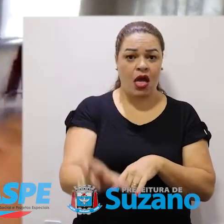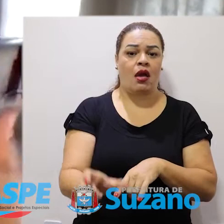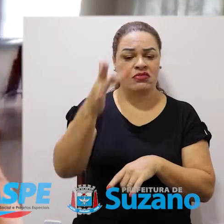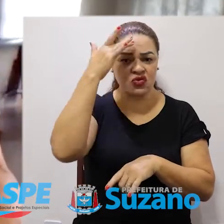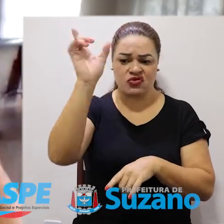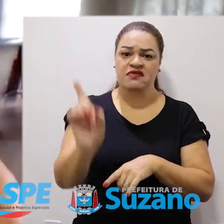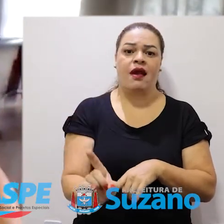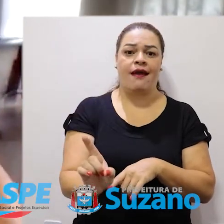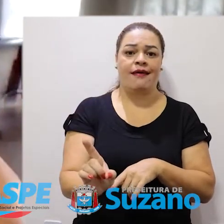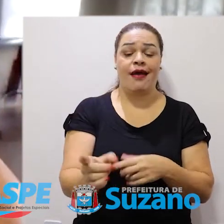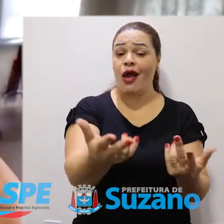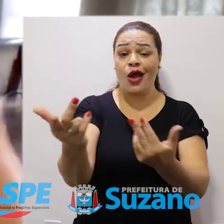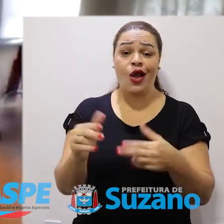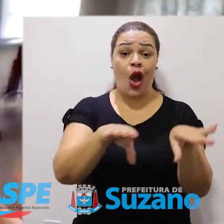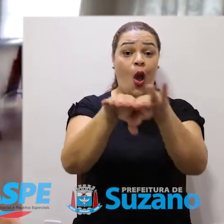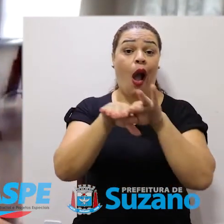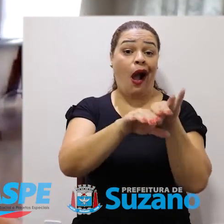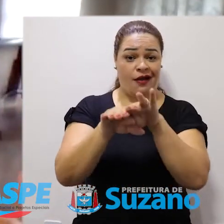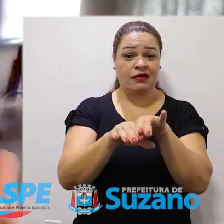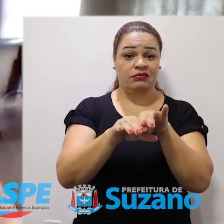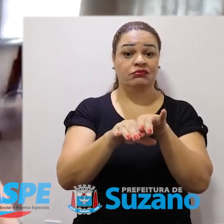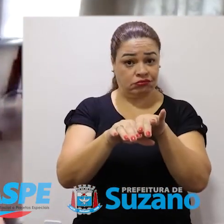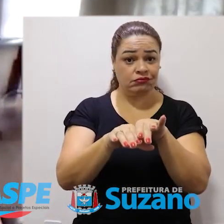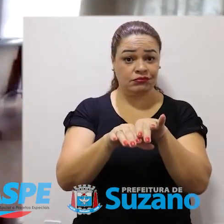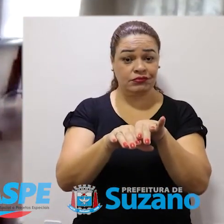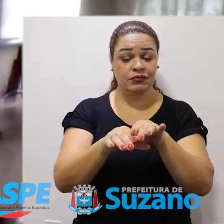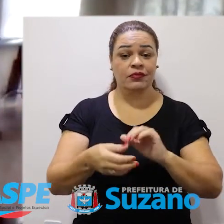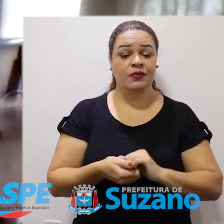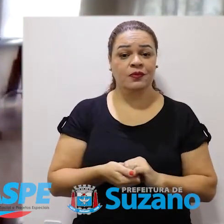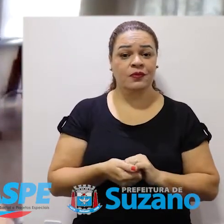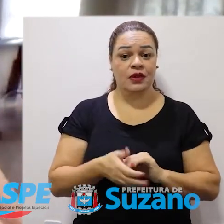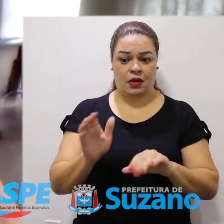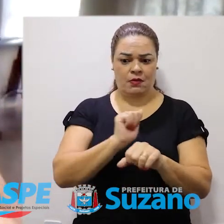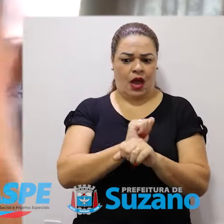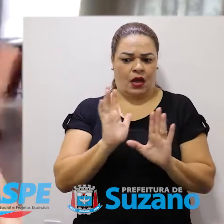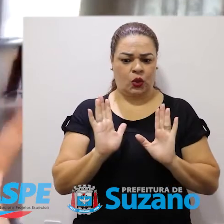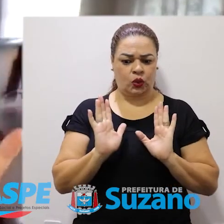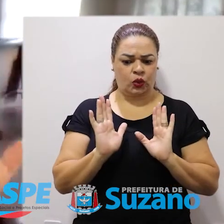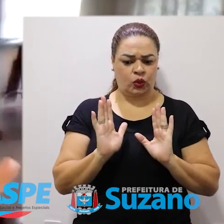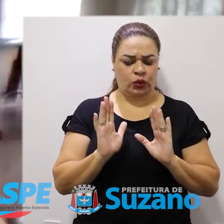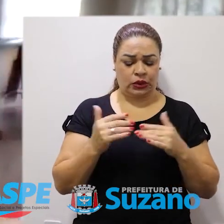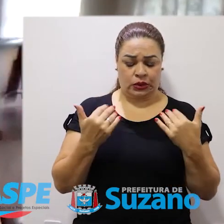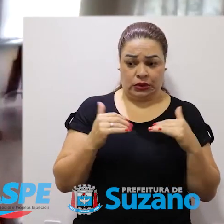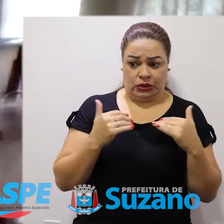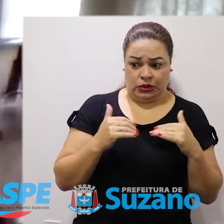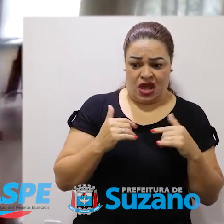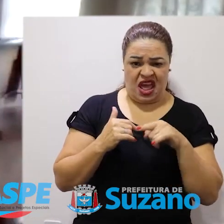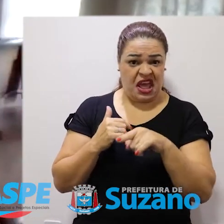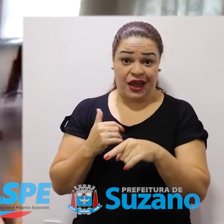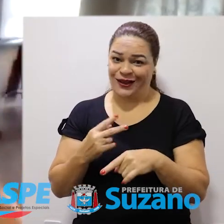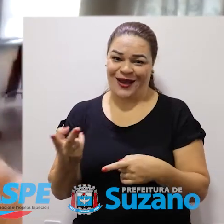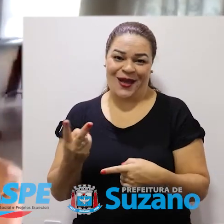E antes da gente olhar para aquilo que a gente vê e fala assim, isso incapacita, isso não dá